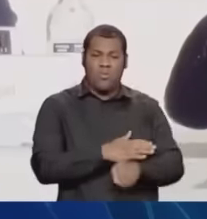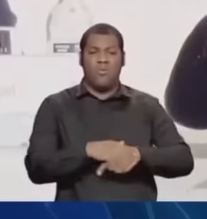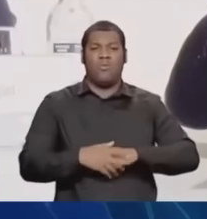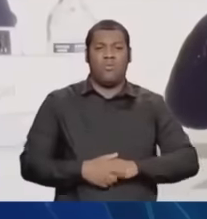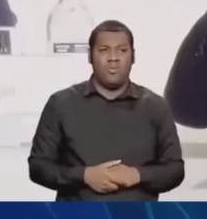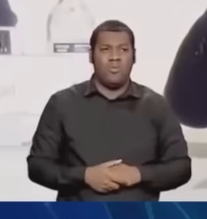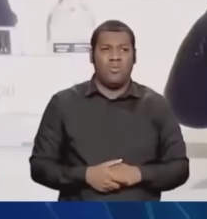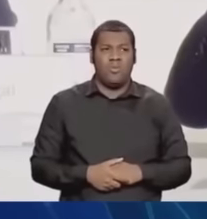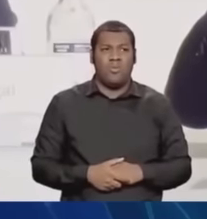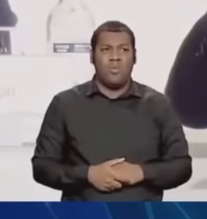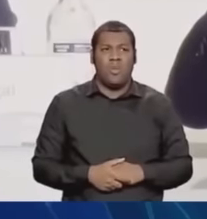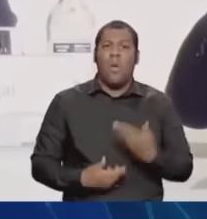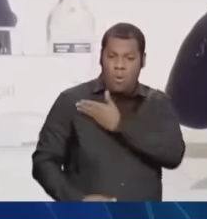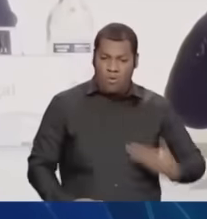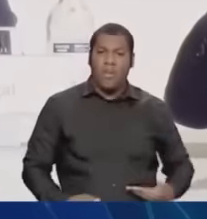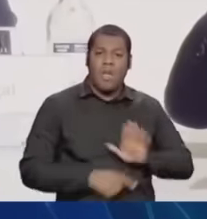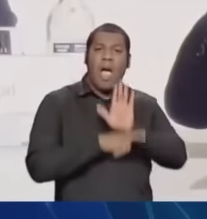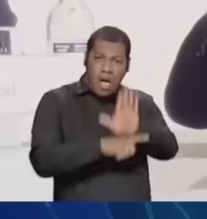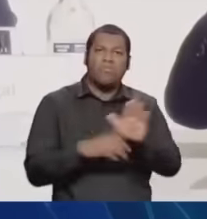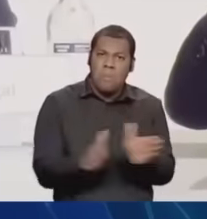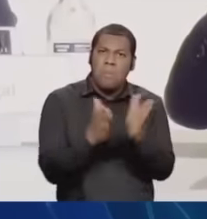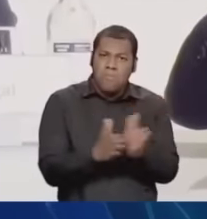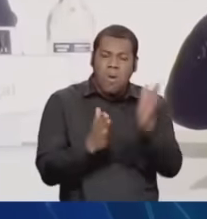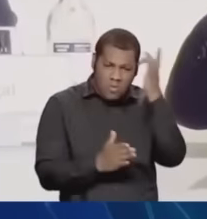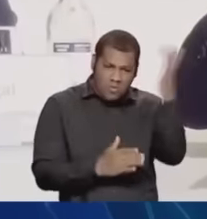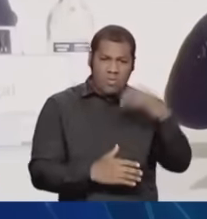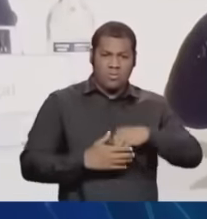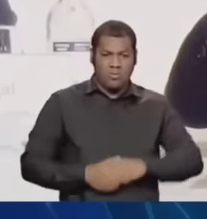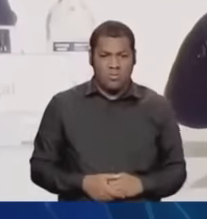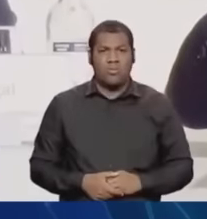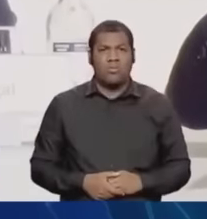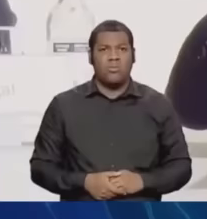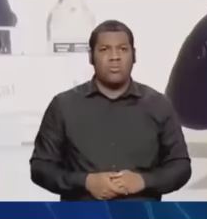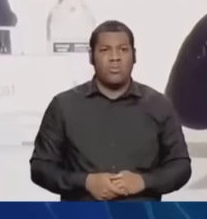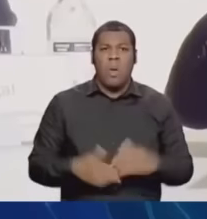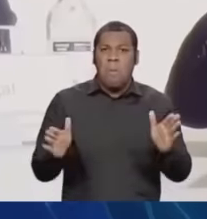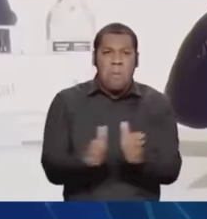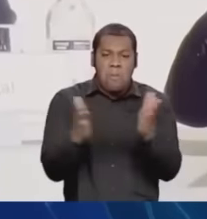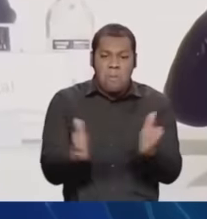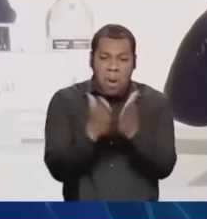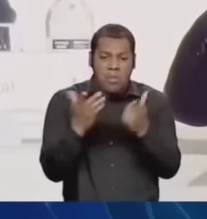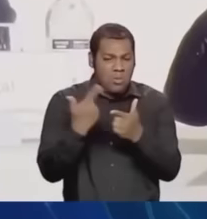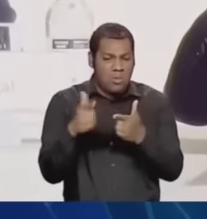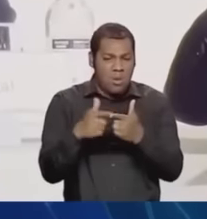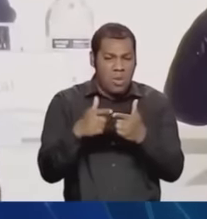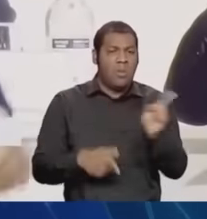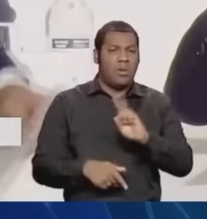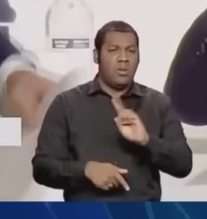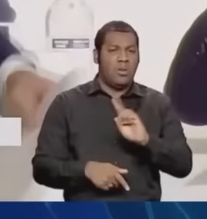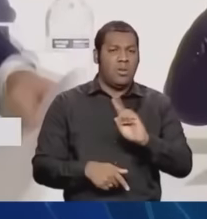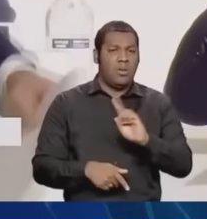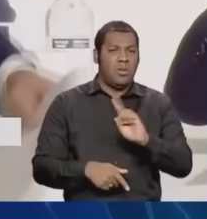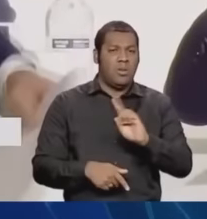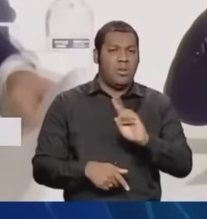fácil a gente governar para os pobres. Eu sempre disse que os pobres nunca foram problemas. O pobre sempre será a